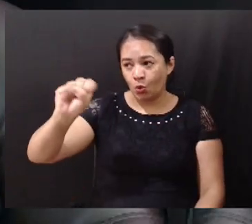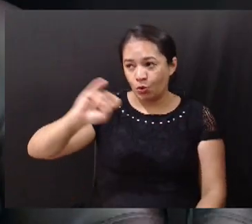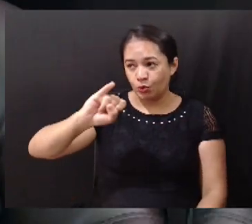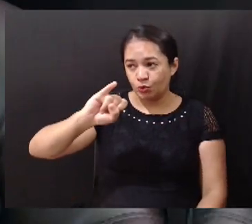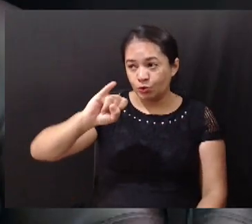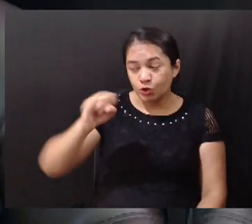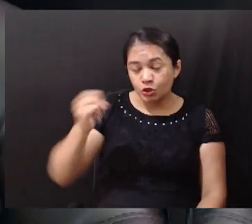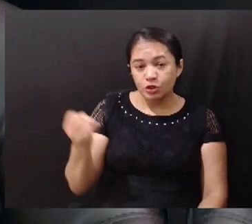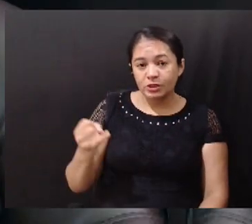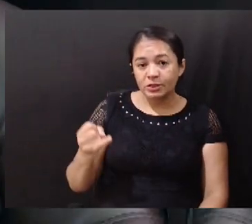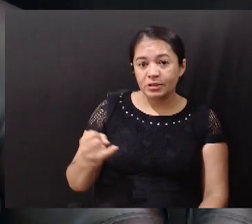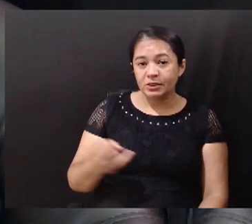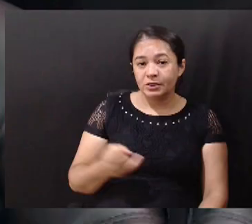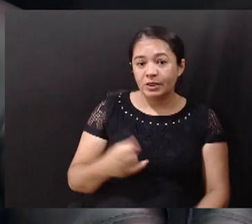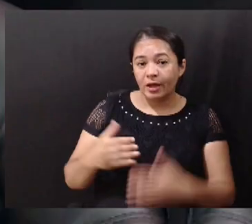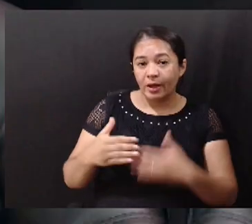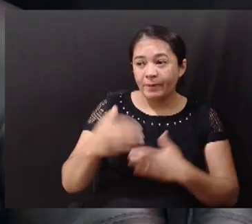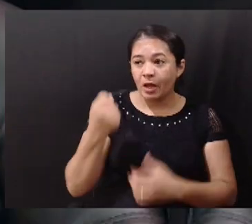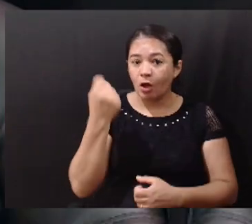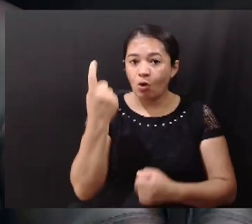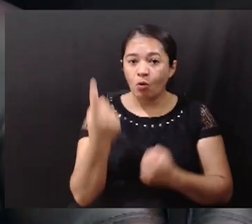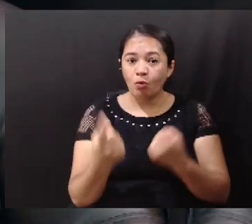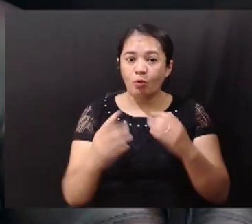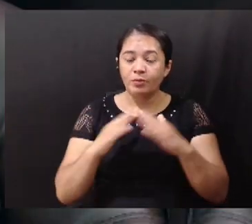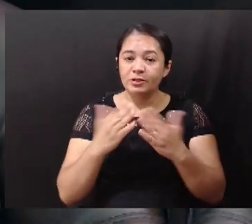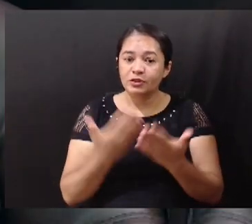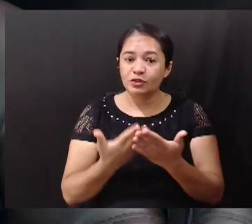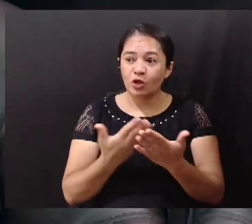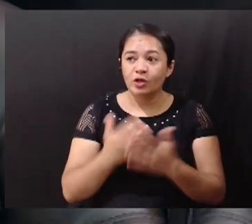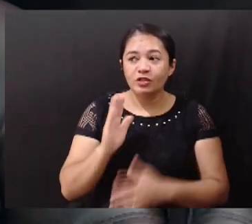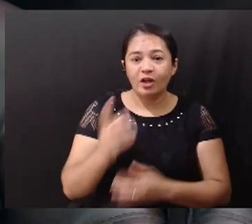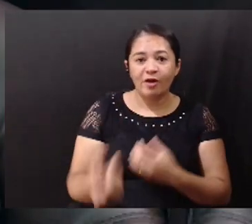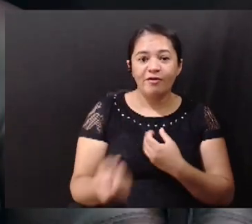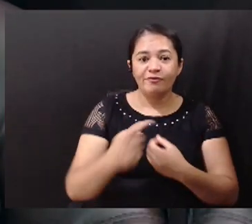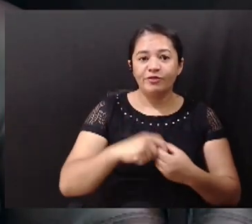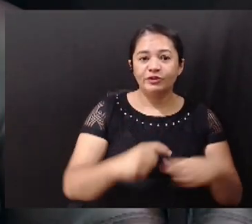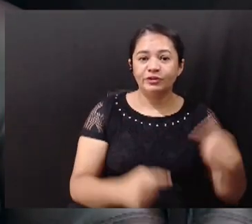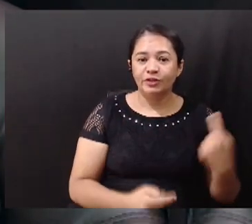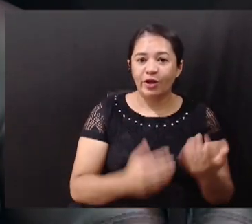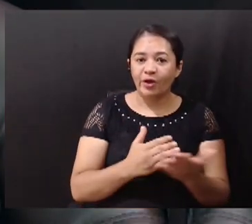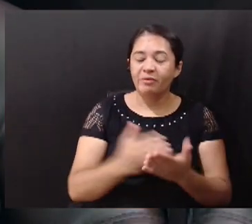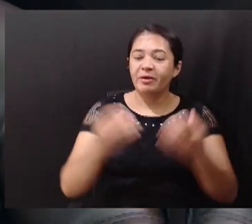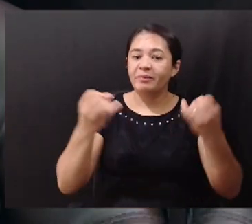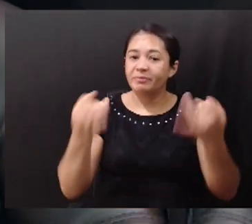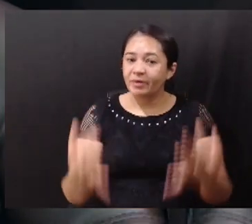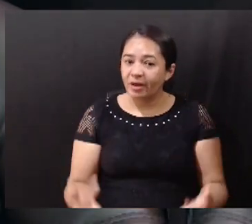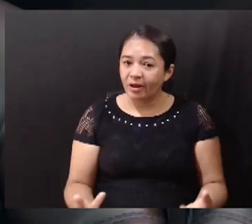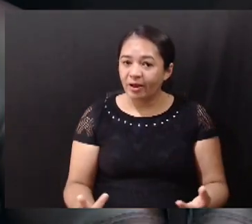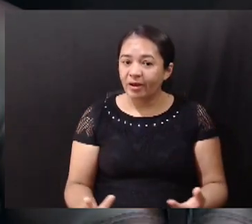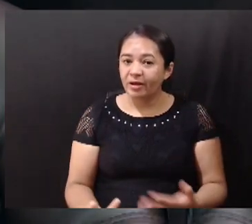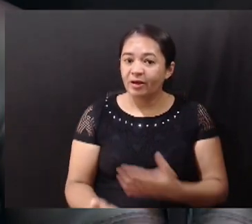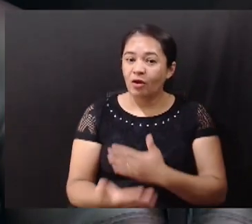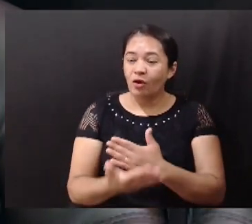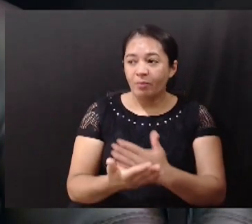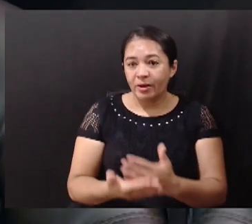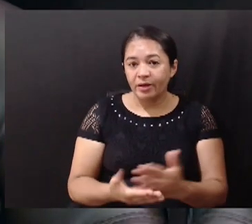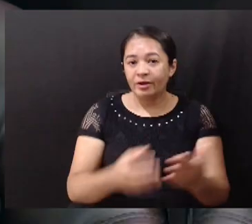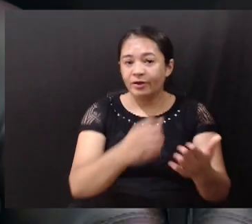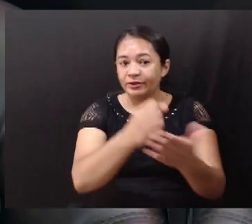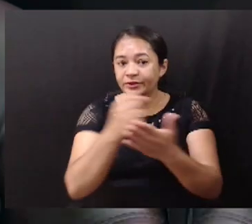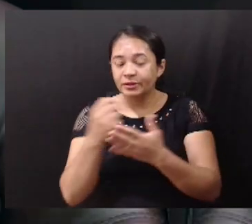20 dias, algumas escolas já retornam. Uhum. E a gente já começa a orientar, né, Vanessa? Começa a trazer o sono